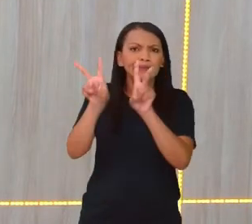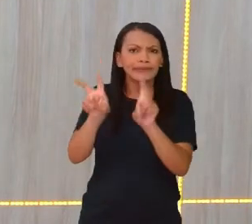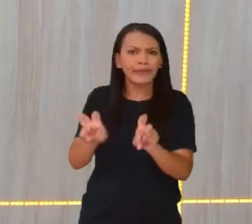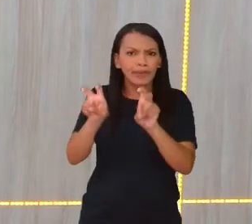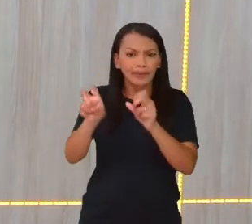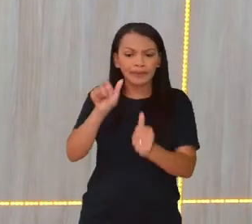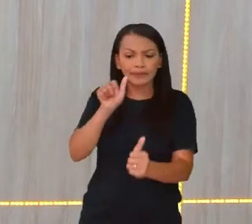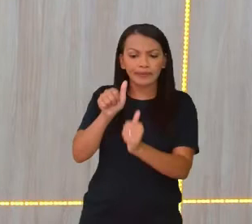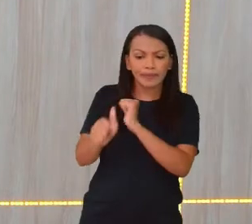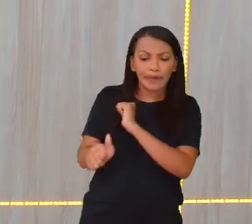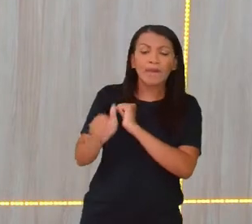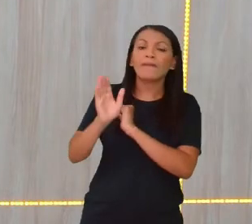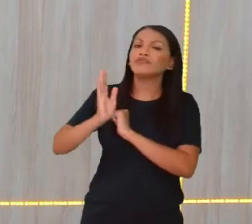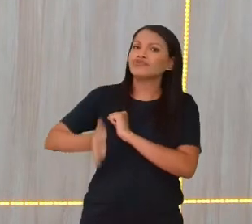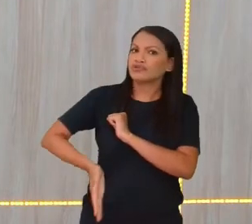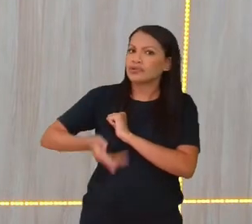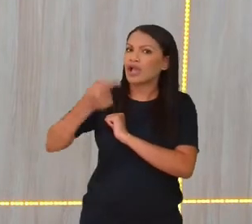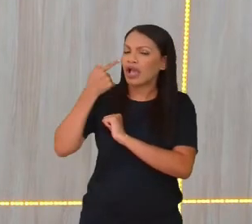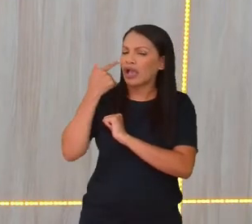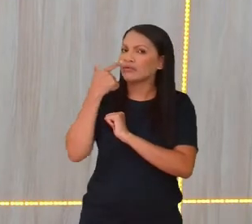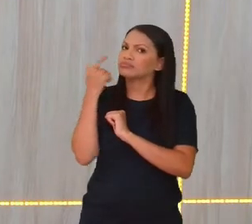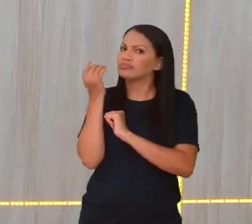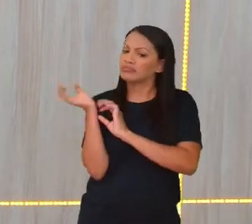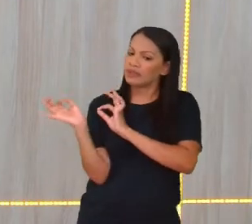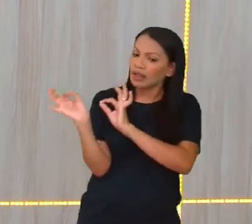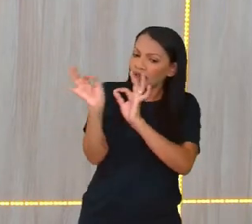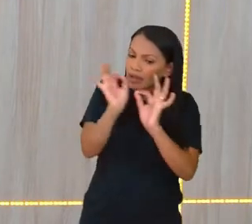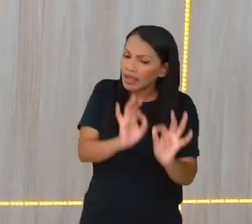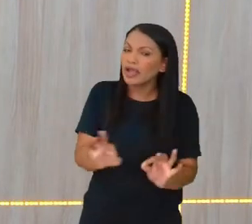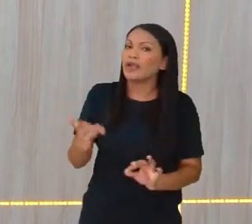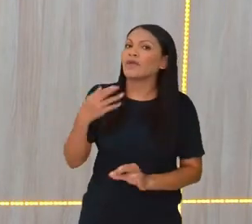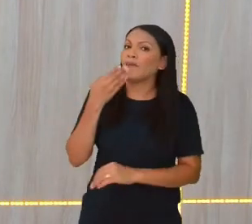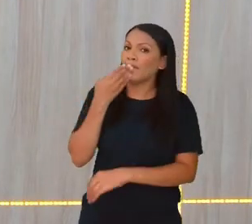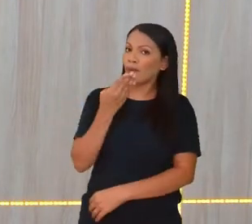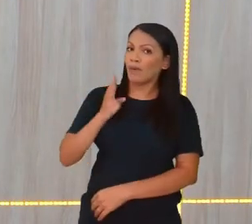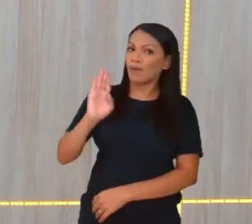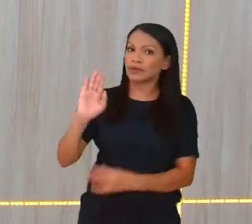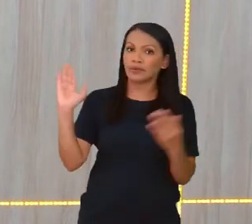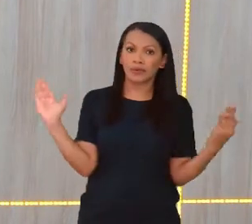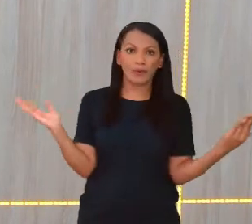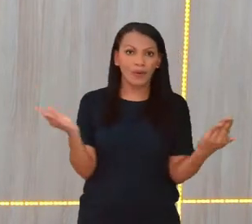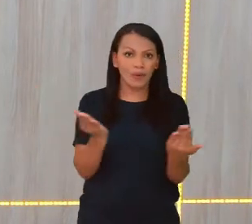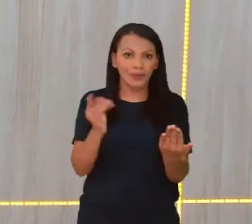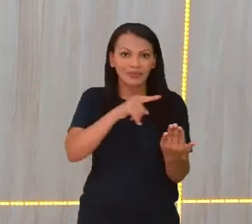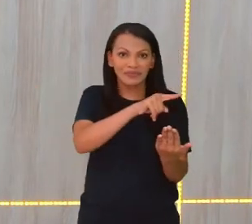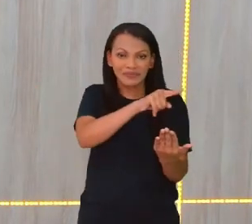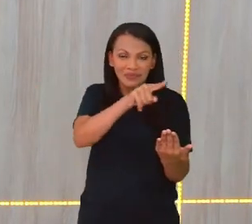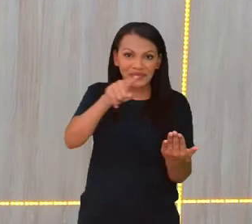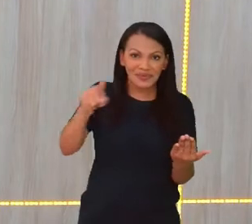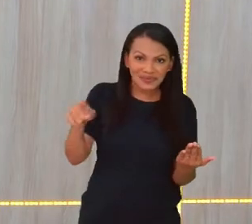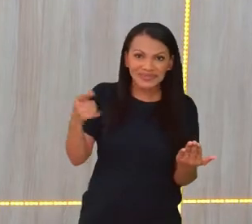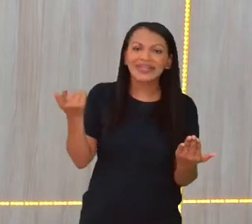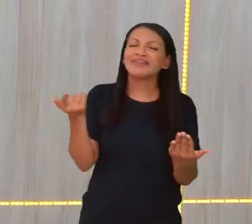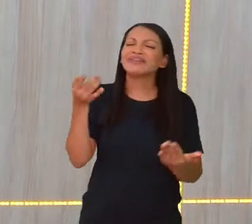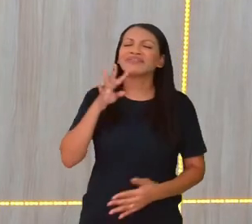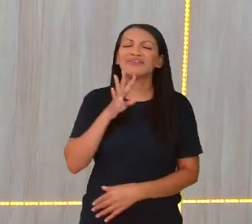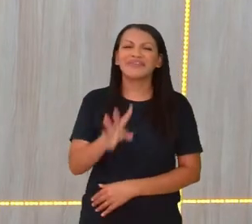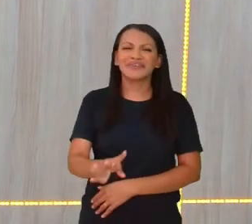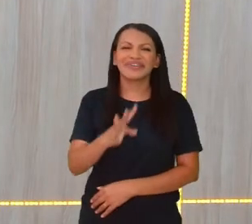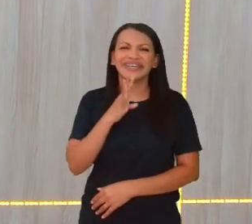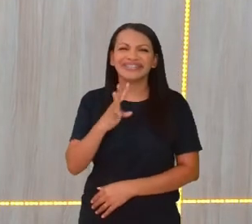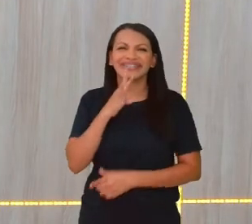esportes. Então, já fica com a gente, que eu prometo que hoje vocês vão aí, de repente,